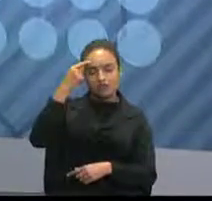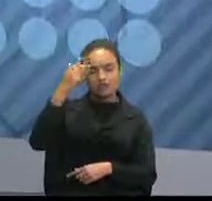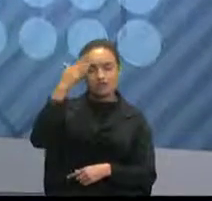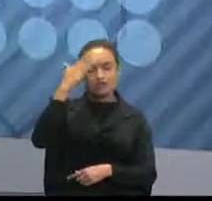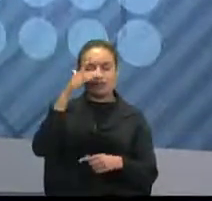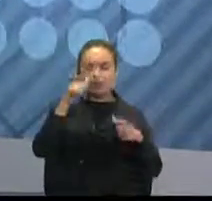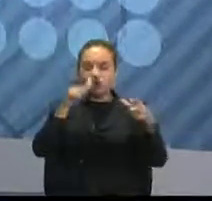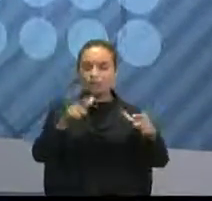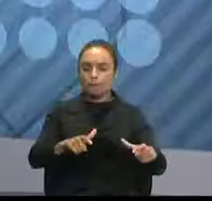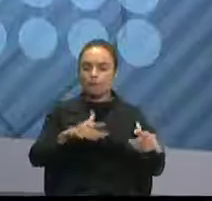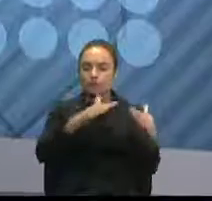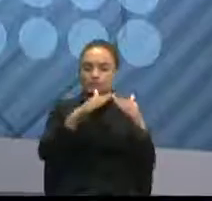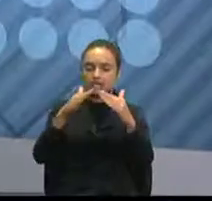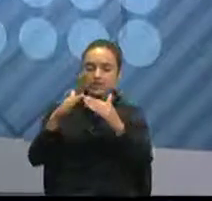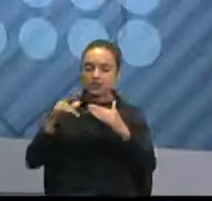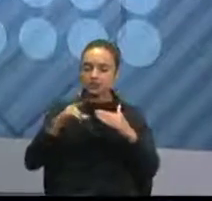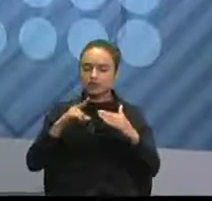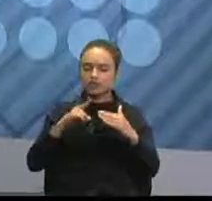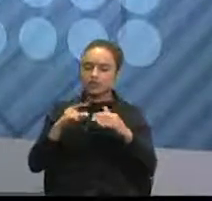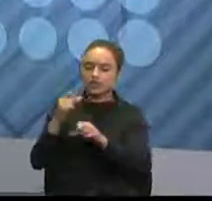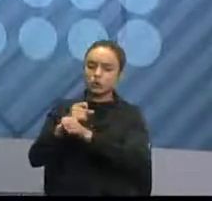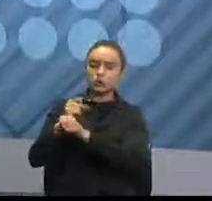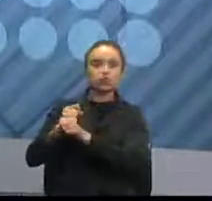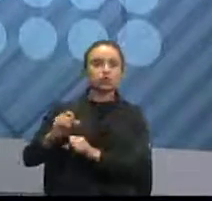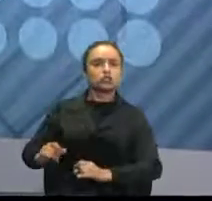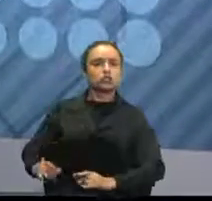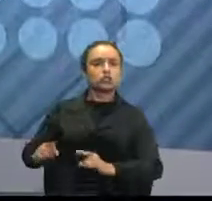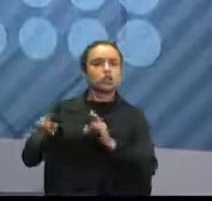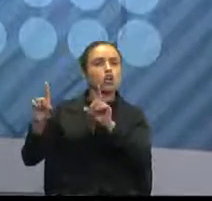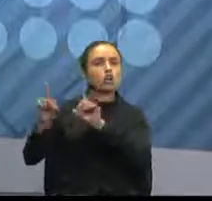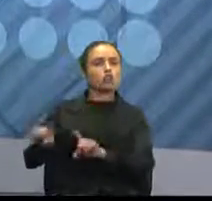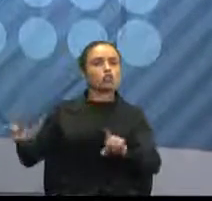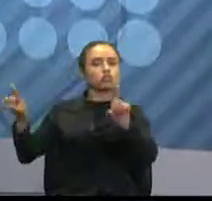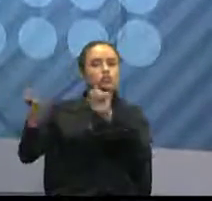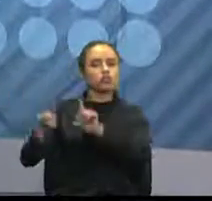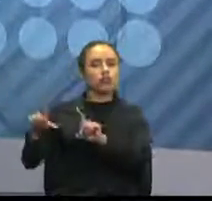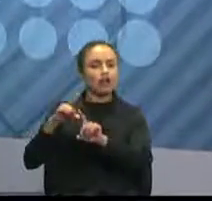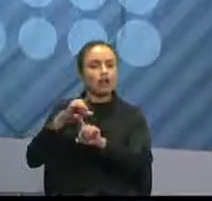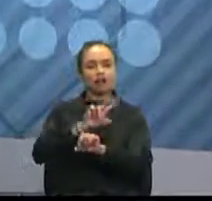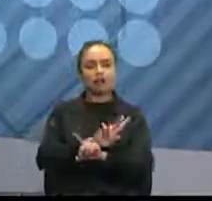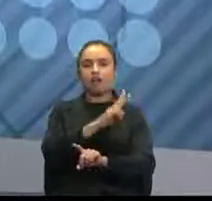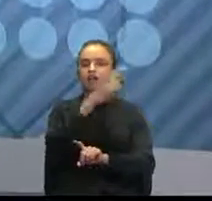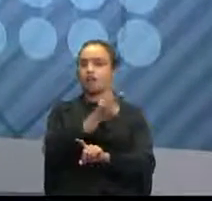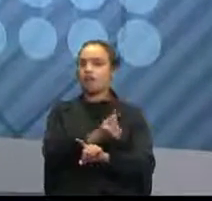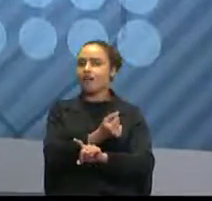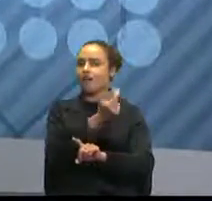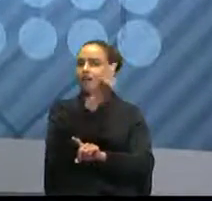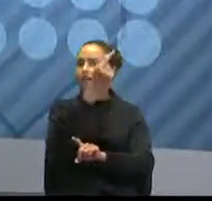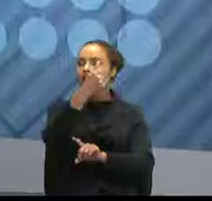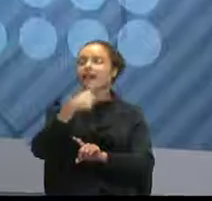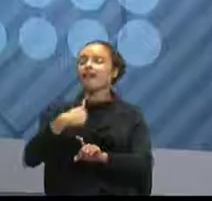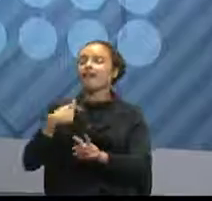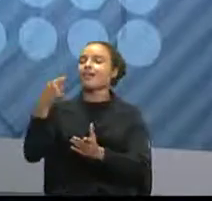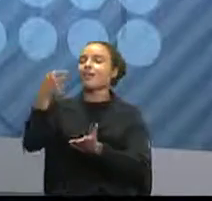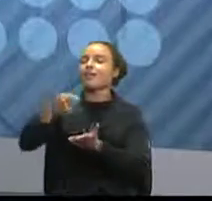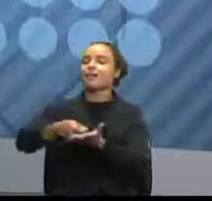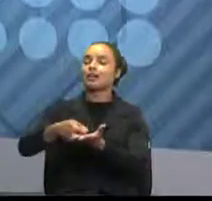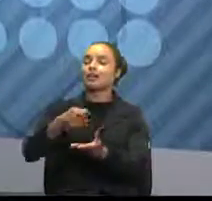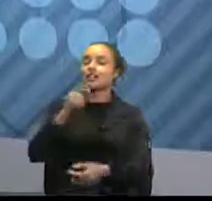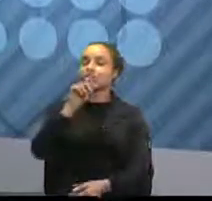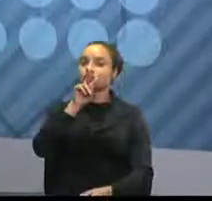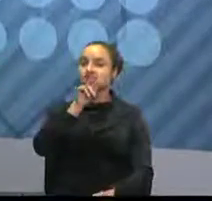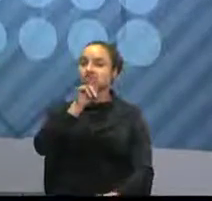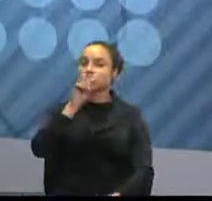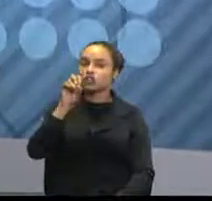aí eu vou exercer o meu direito não vou pagar 200 mil mais os 10 mil que eu já deixei pago então você vai